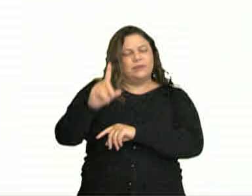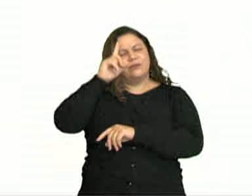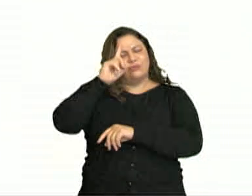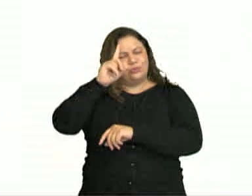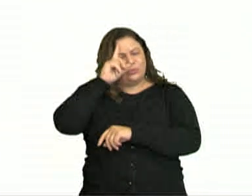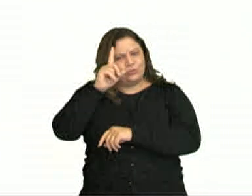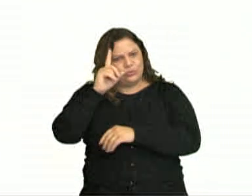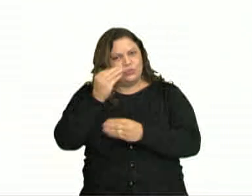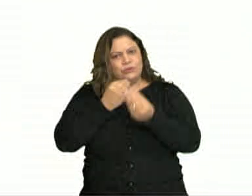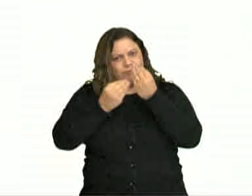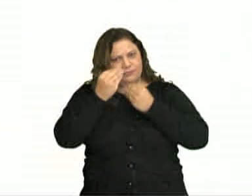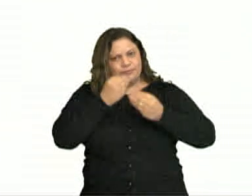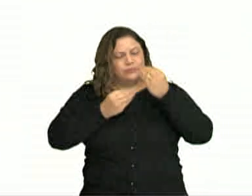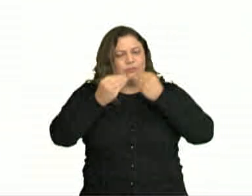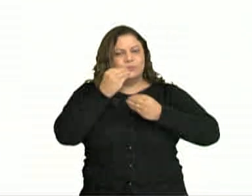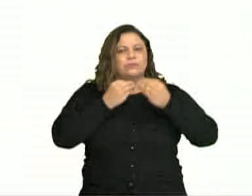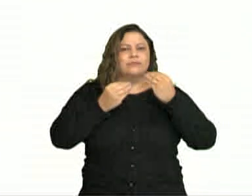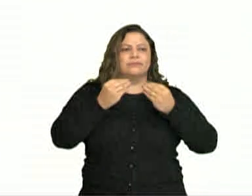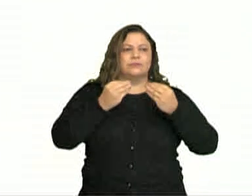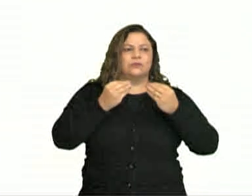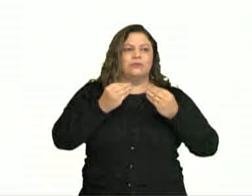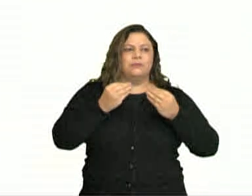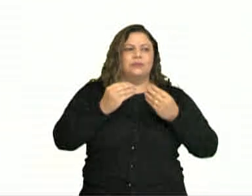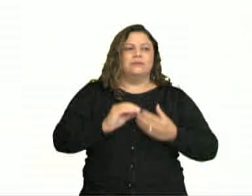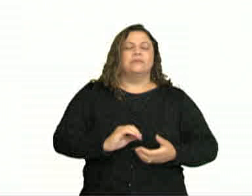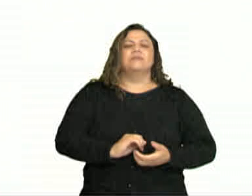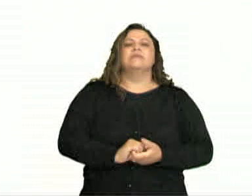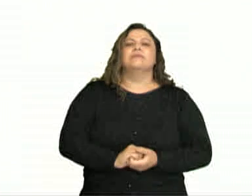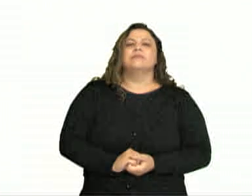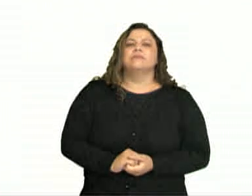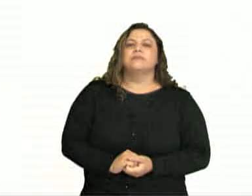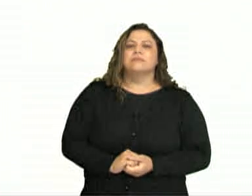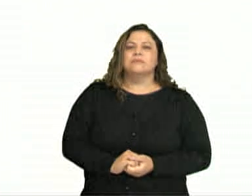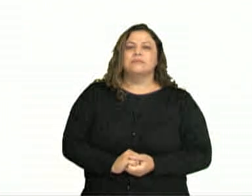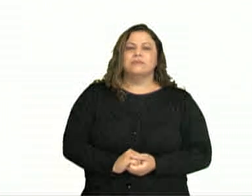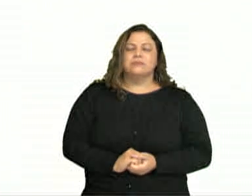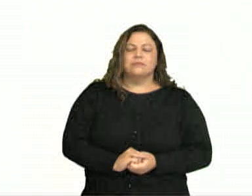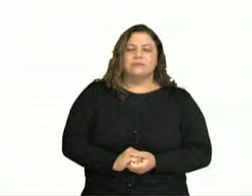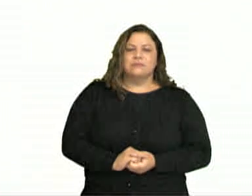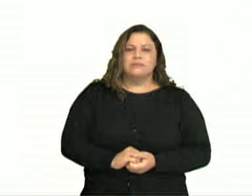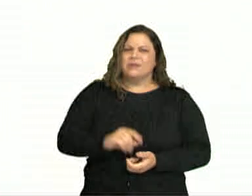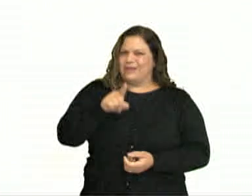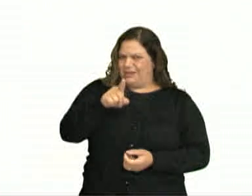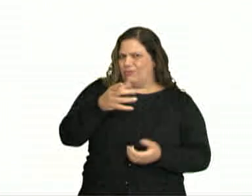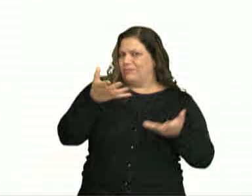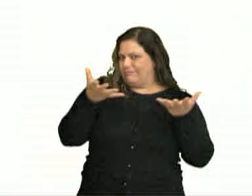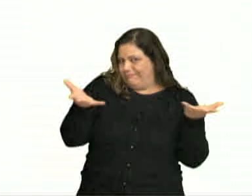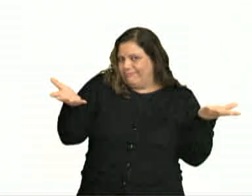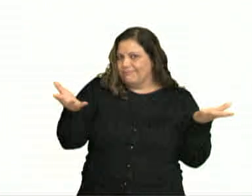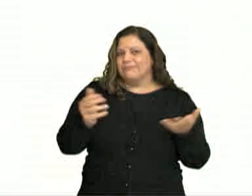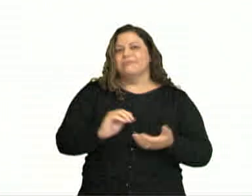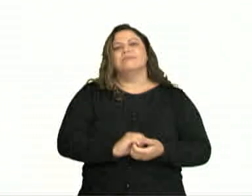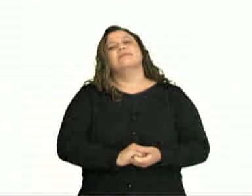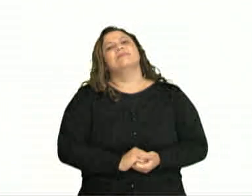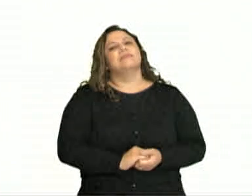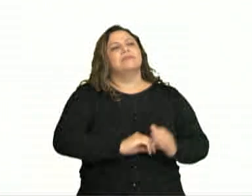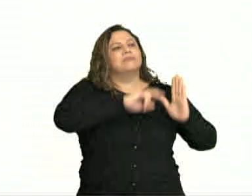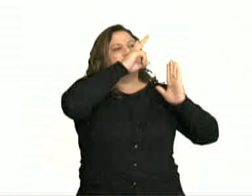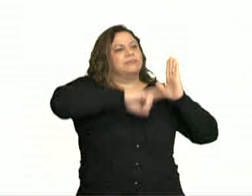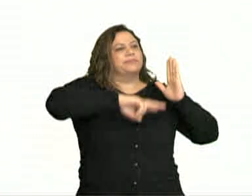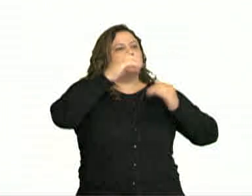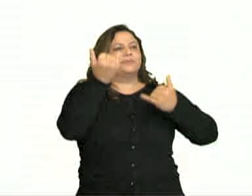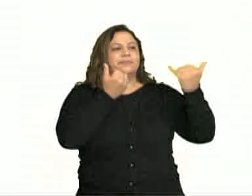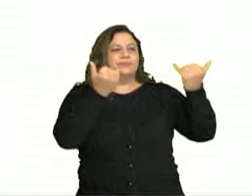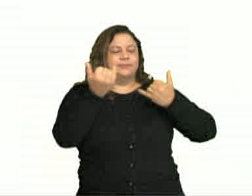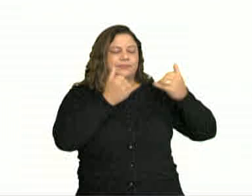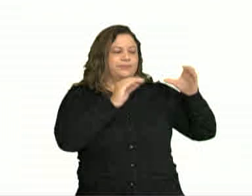você vai estar ingerindo. É o que você quer? Então, quando você olha a informação